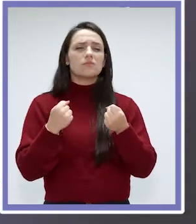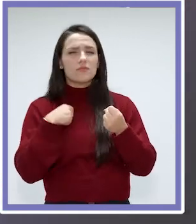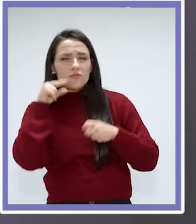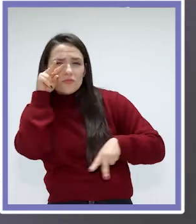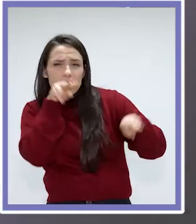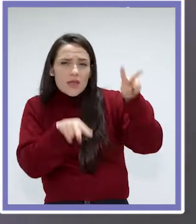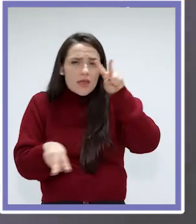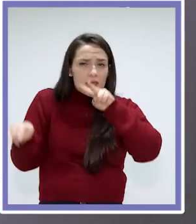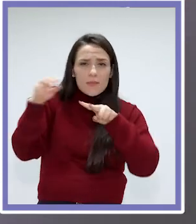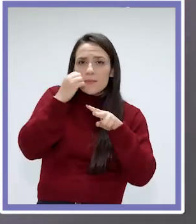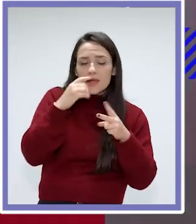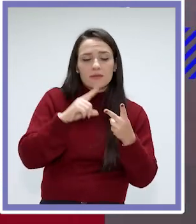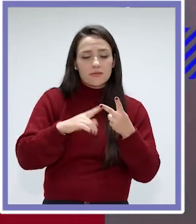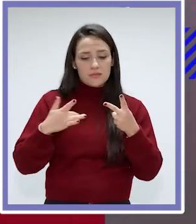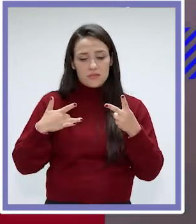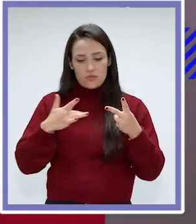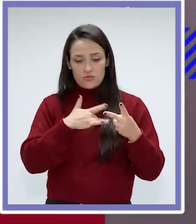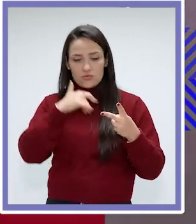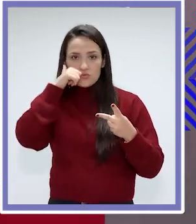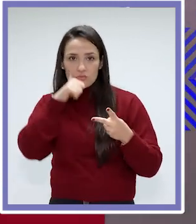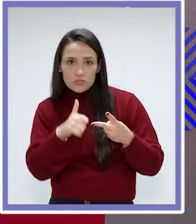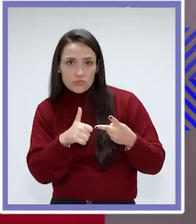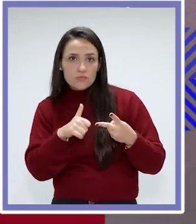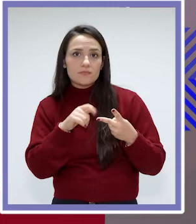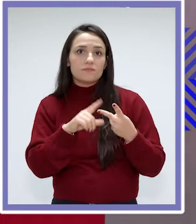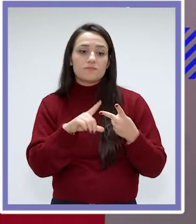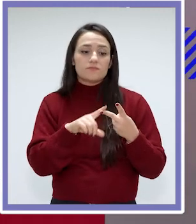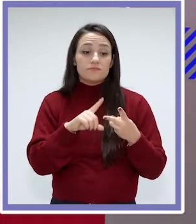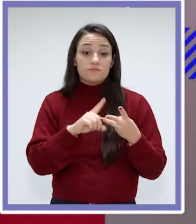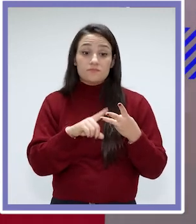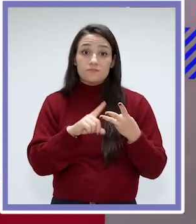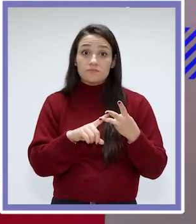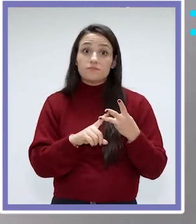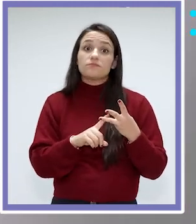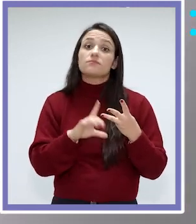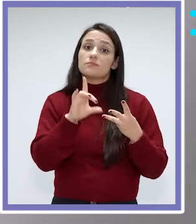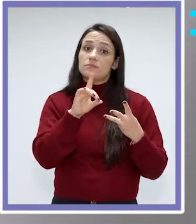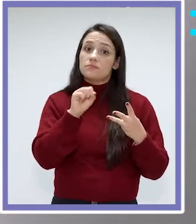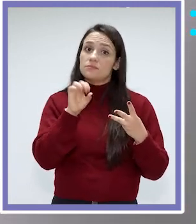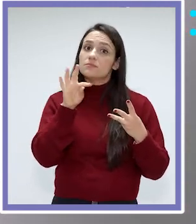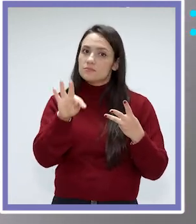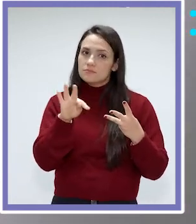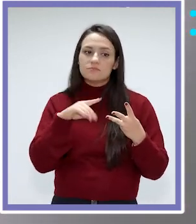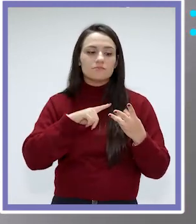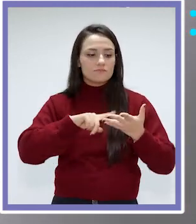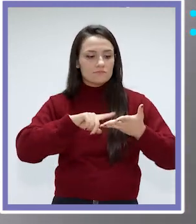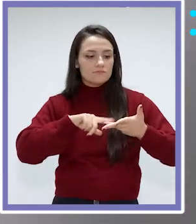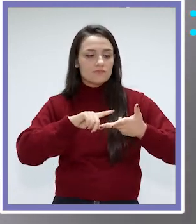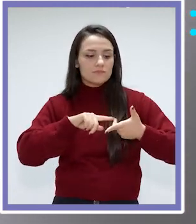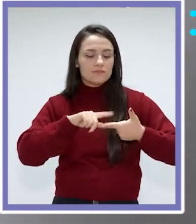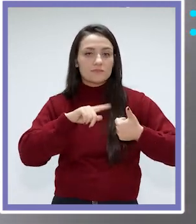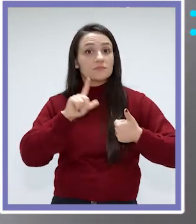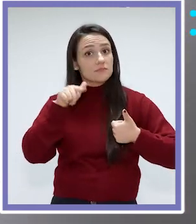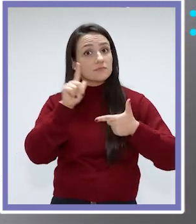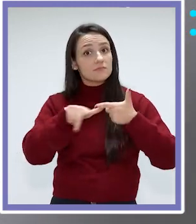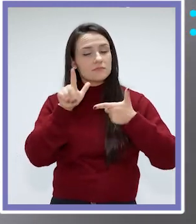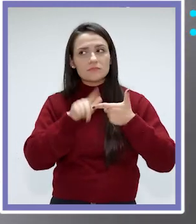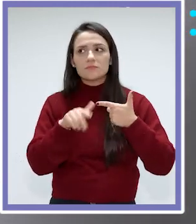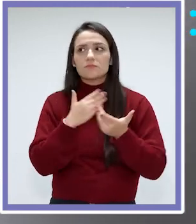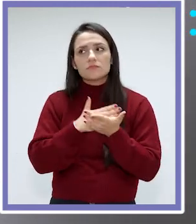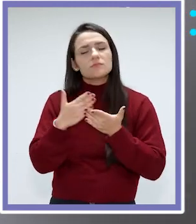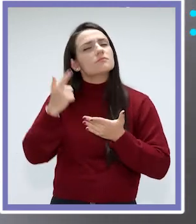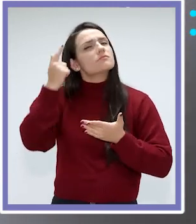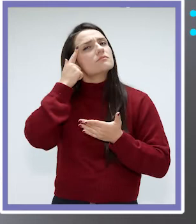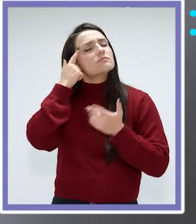visual, da saúde da mulher, de problemas como o IST. Então, todas as questões que nós já estamos trazendo à Rota